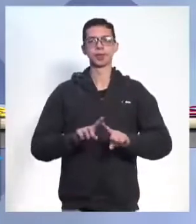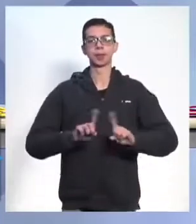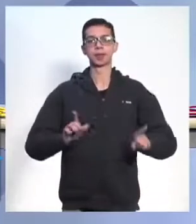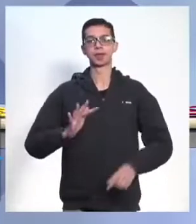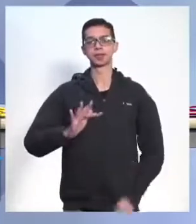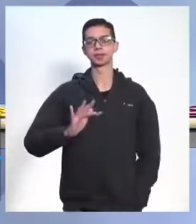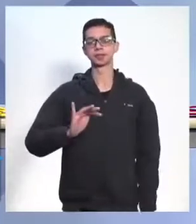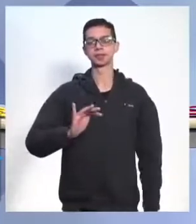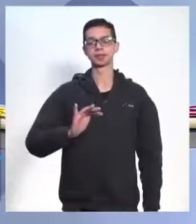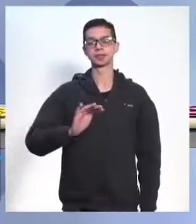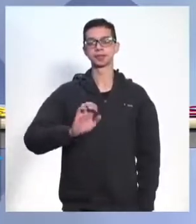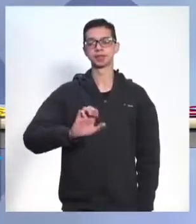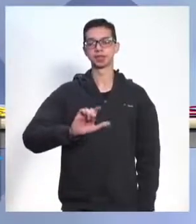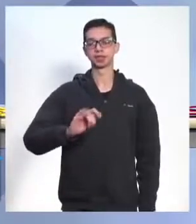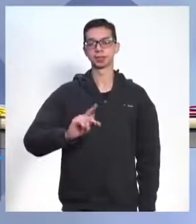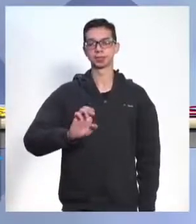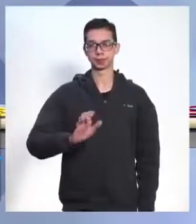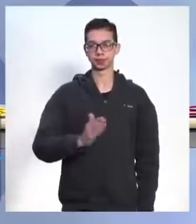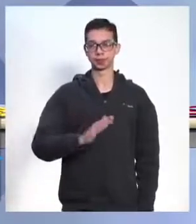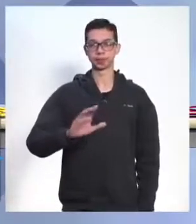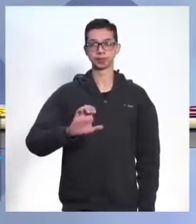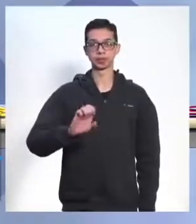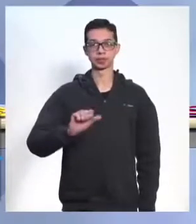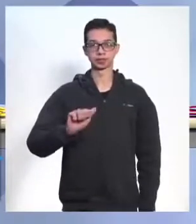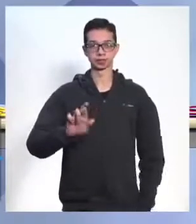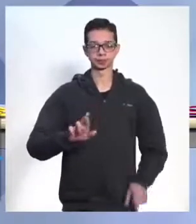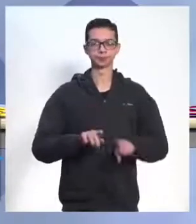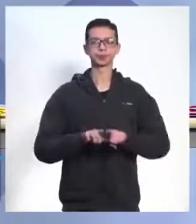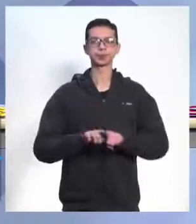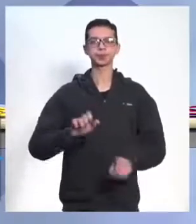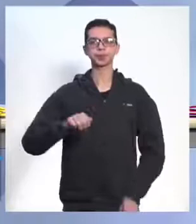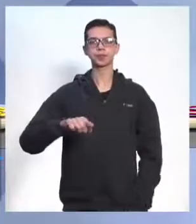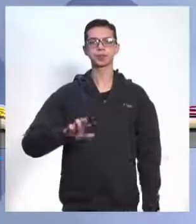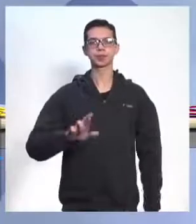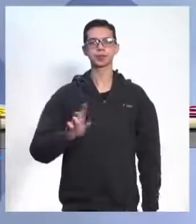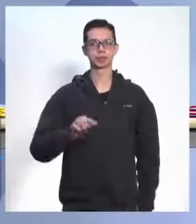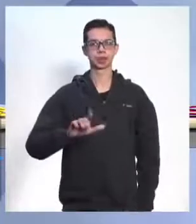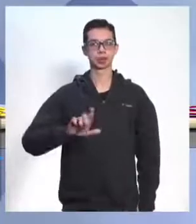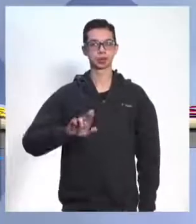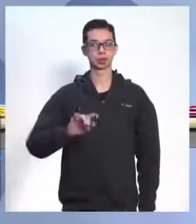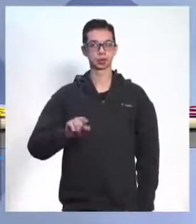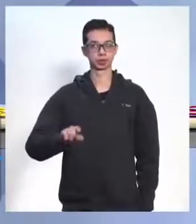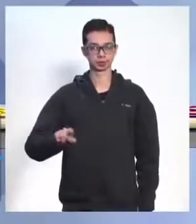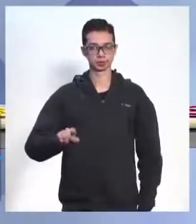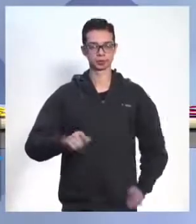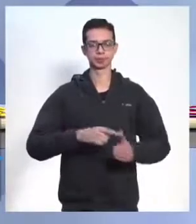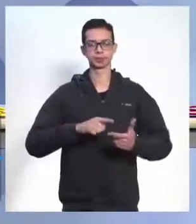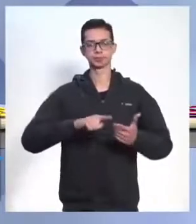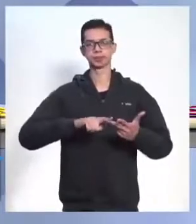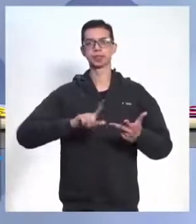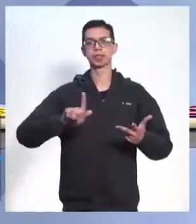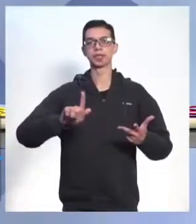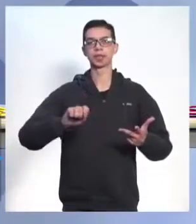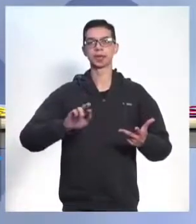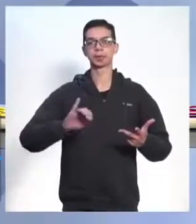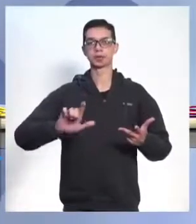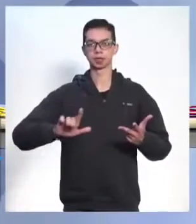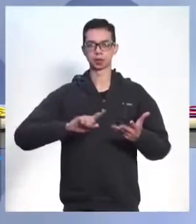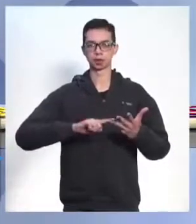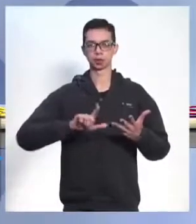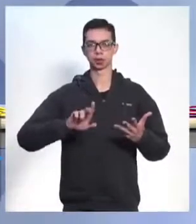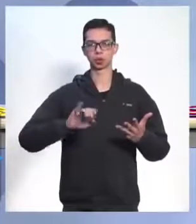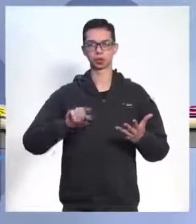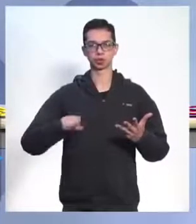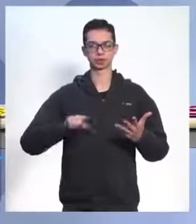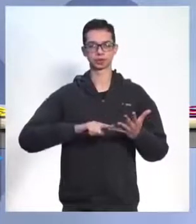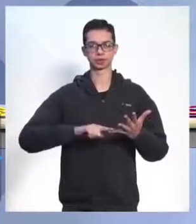o Eduardo Oliveira, o André Luiz, Gabriel, Luiz Augusto, Cauê de